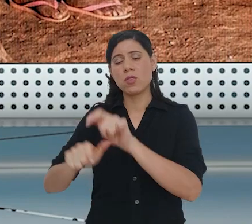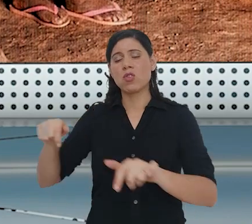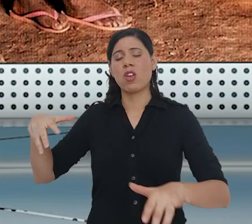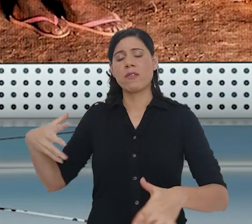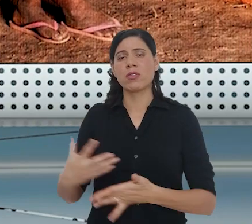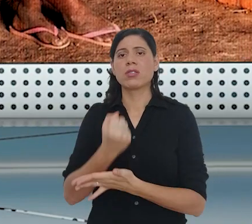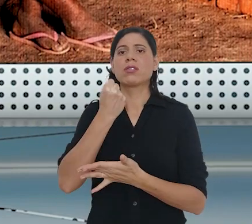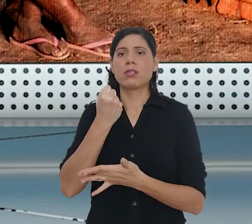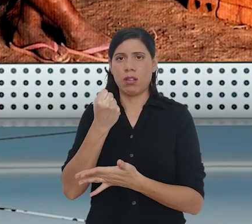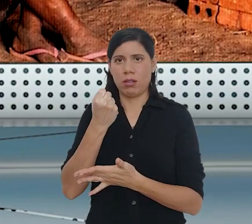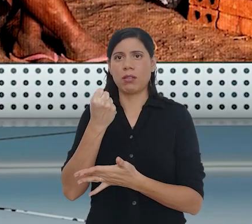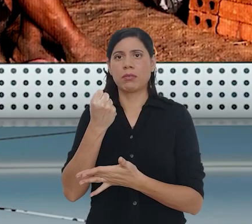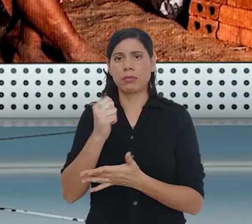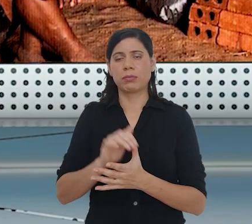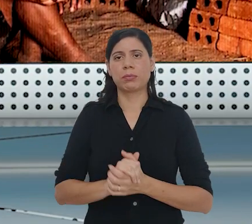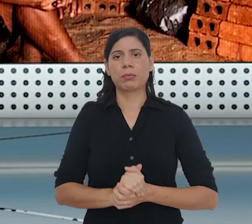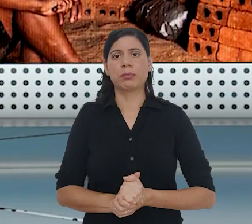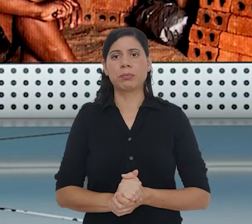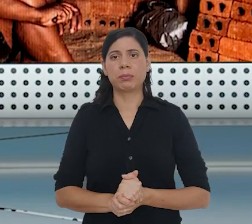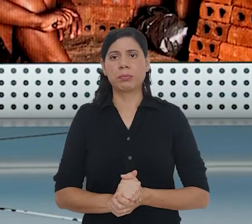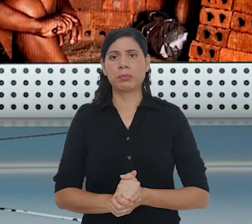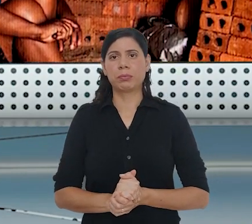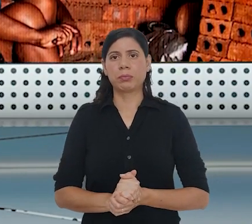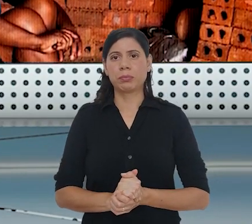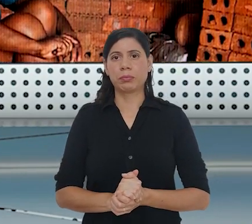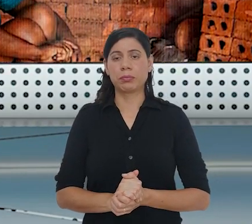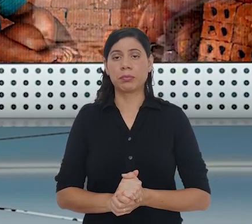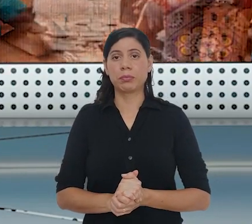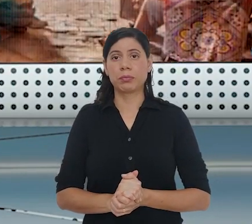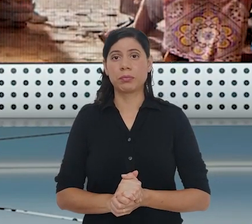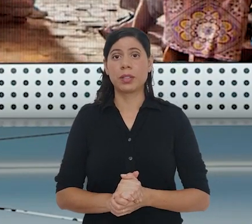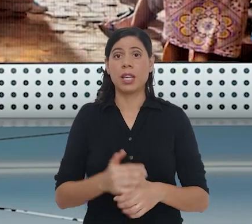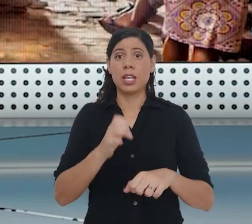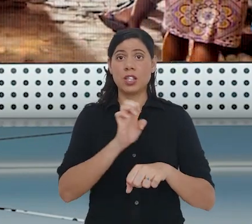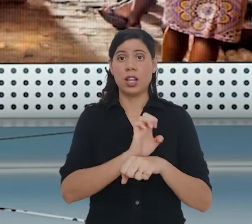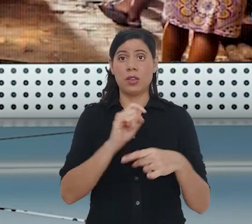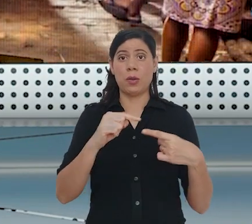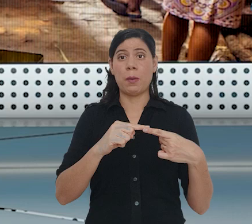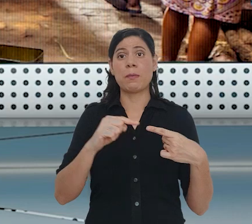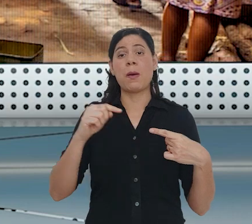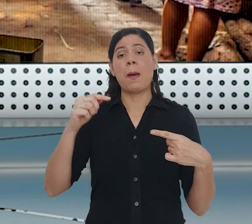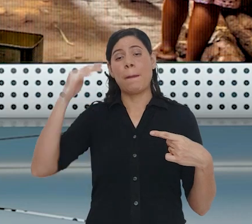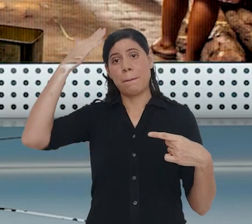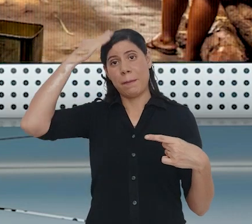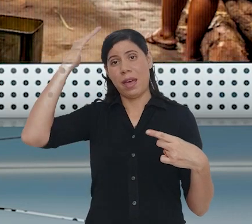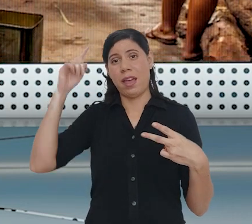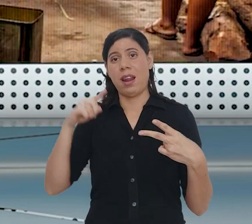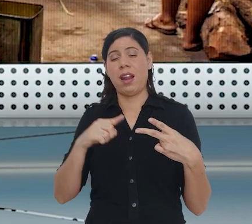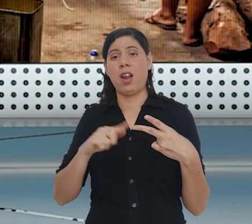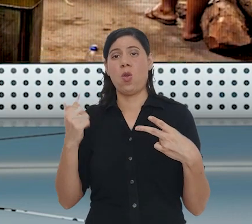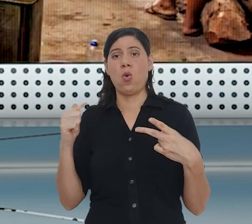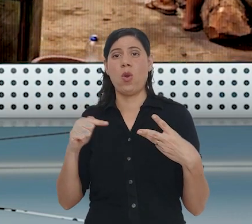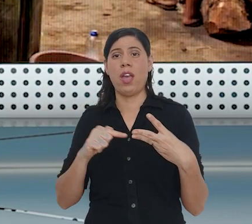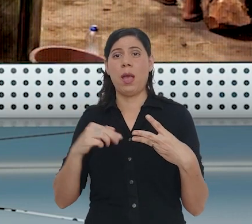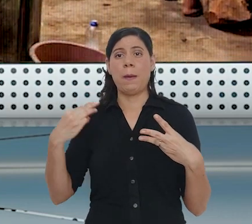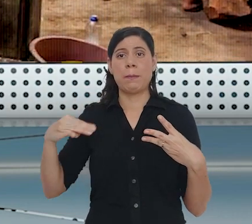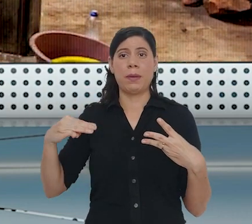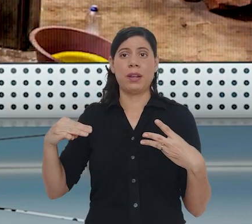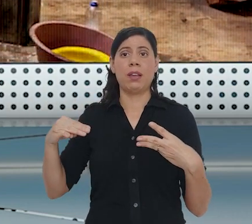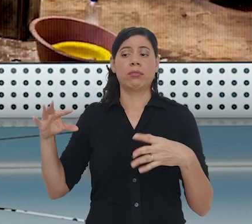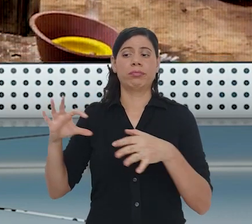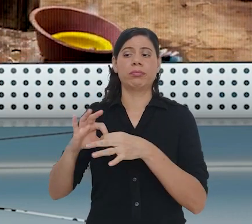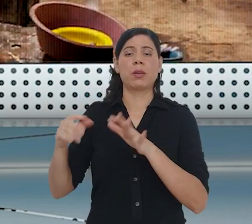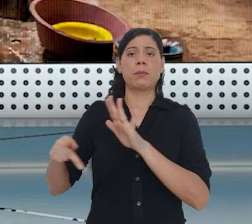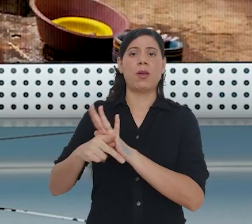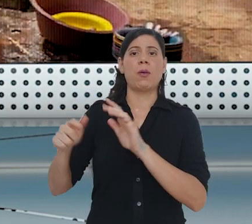foram resgatados desde 1995. Estados como Pará, Goiás e Maranhão, que estão na jurisdição da